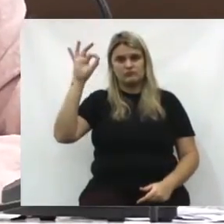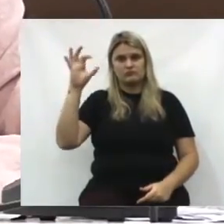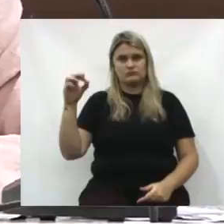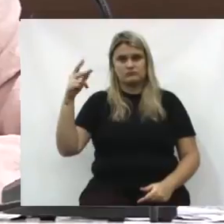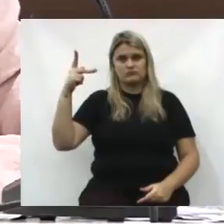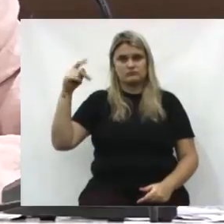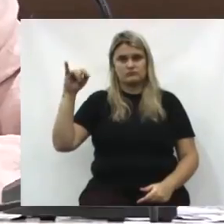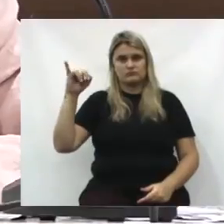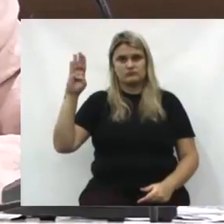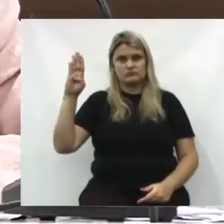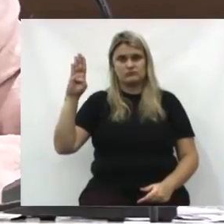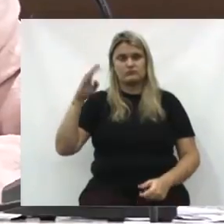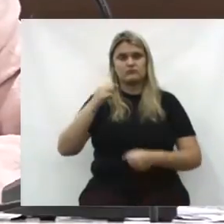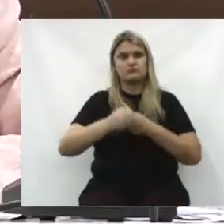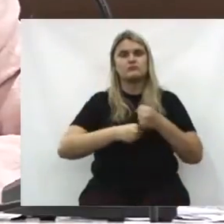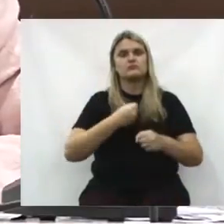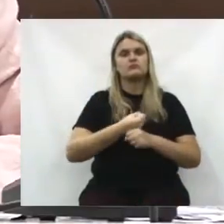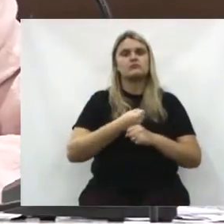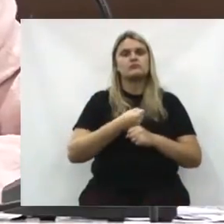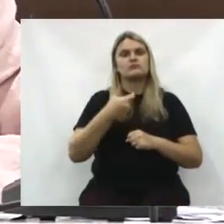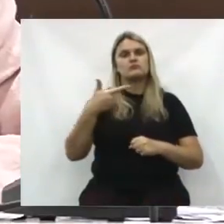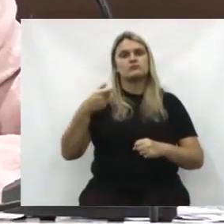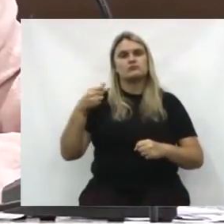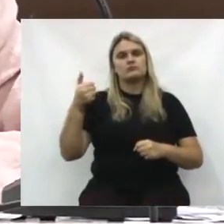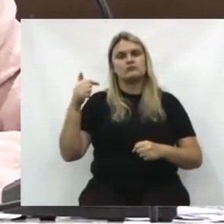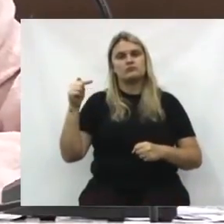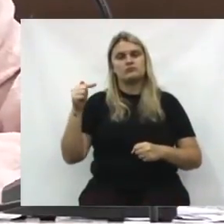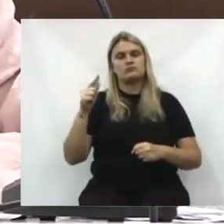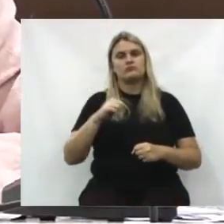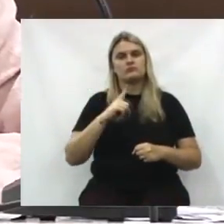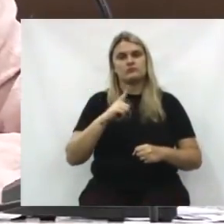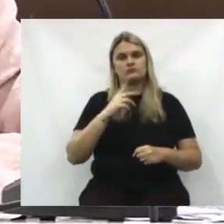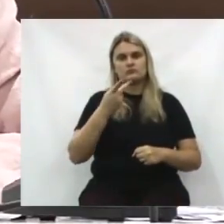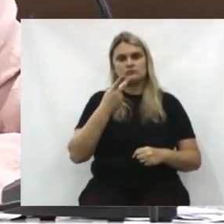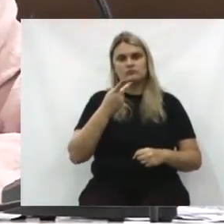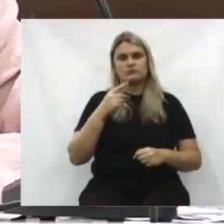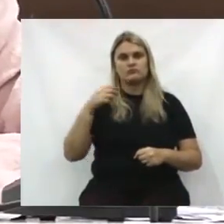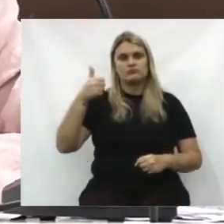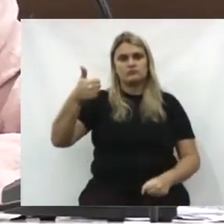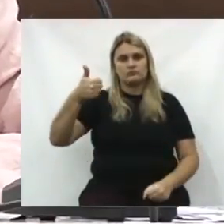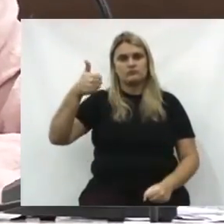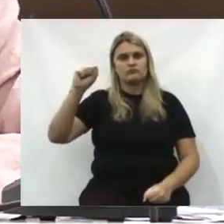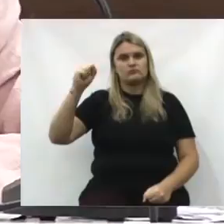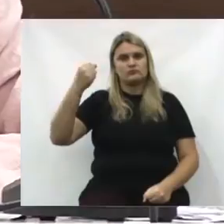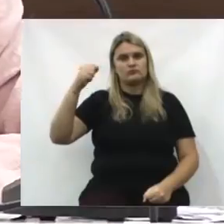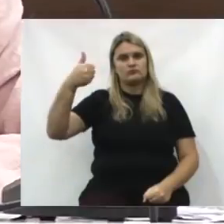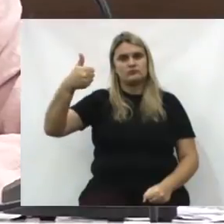2,3% do PIB, e em 2017 está estimado em